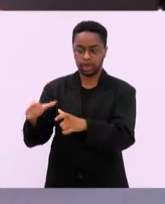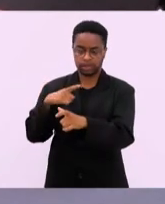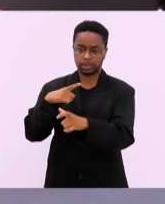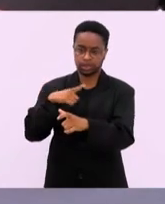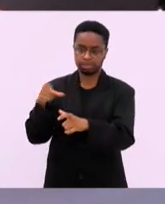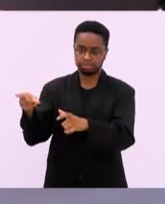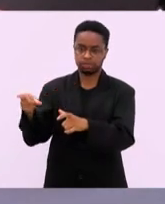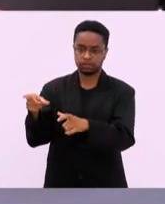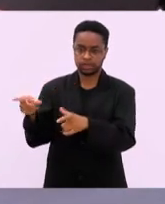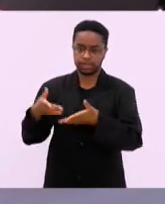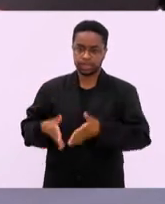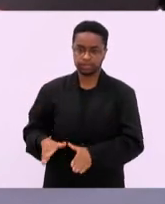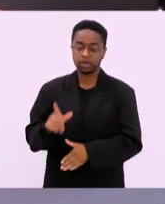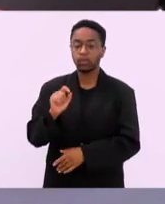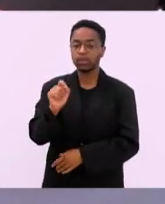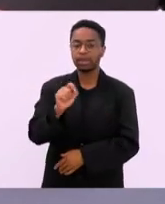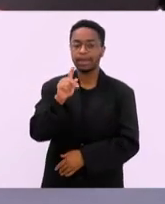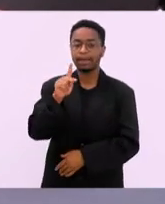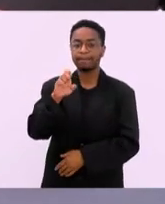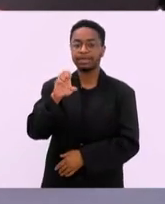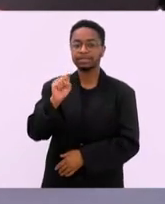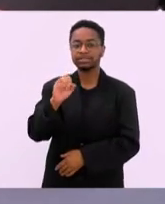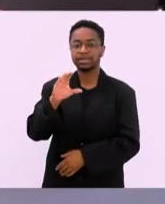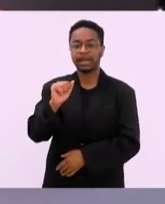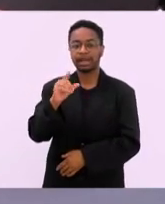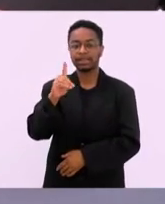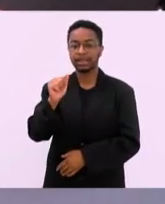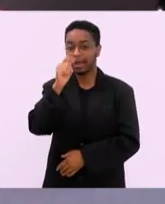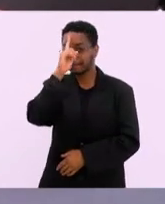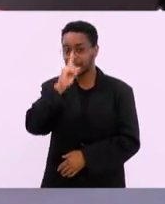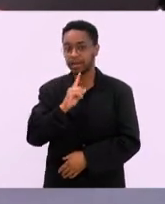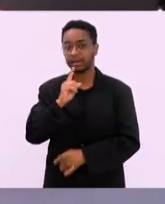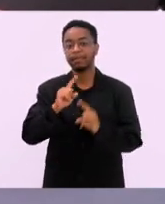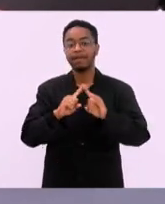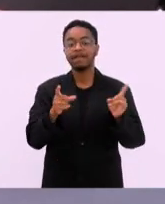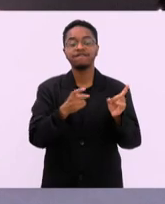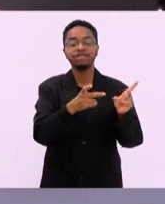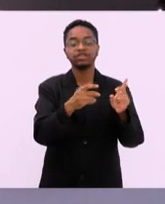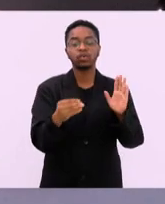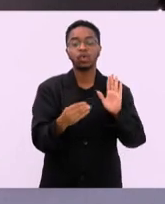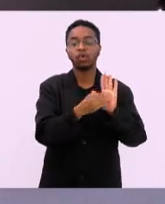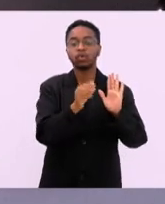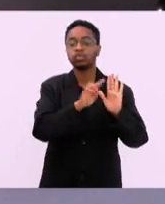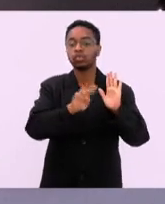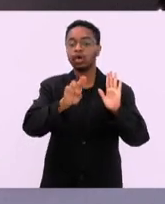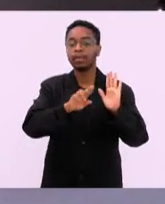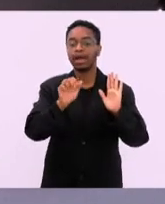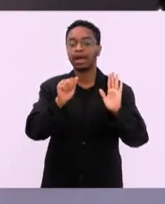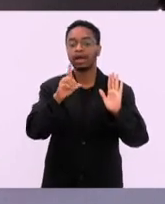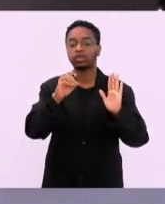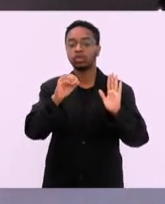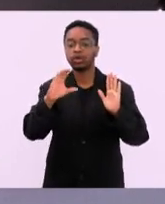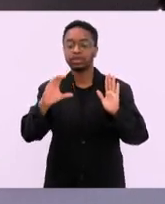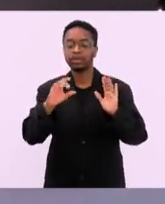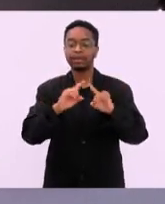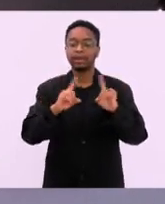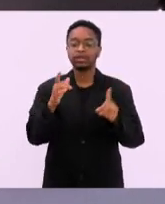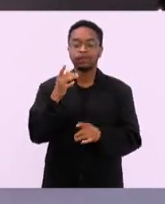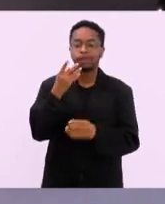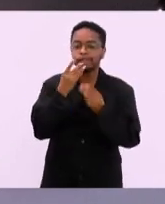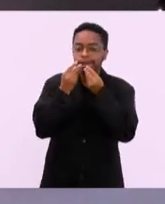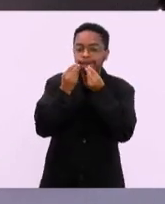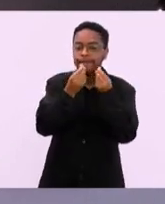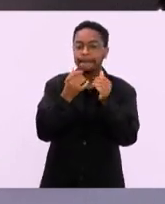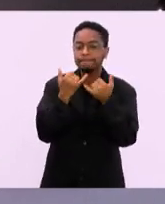inclusive, é a famosa pescada amarela. Pescada amarela. Que é vendida com haddock, mas o sabor é tão parecido, mas lá dentro, no rótulo